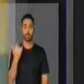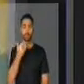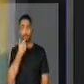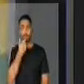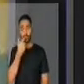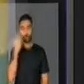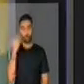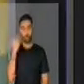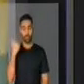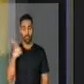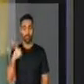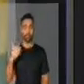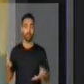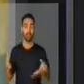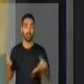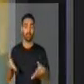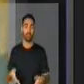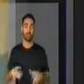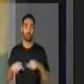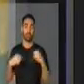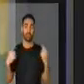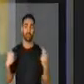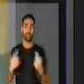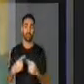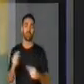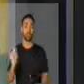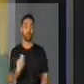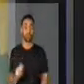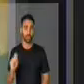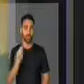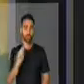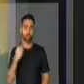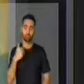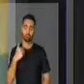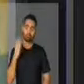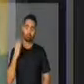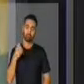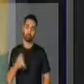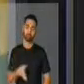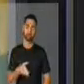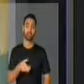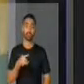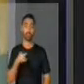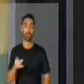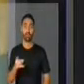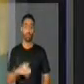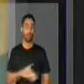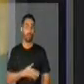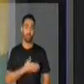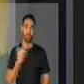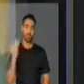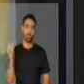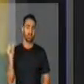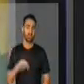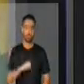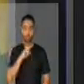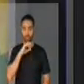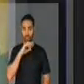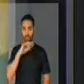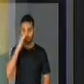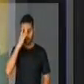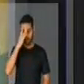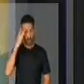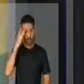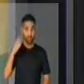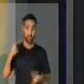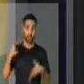dias, participamos de uma assembleia da ABIFIC e lá foi uma lástima todos os